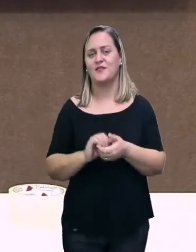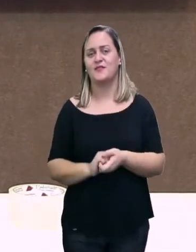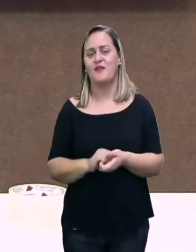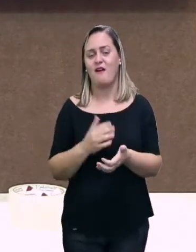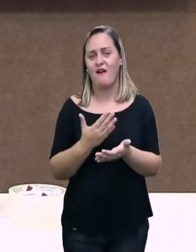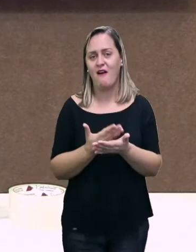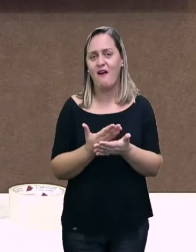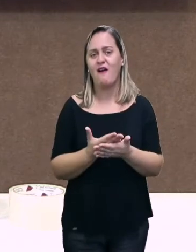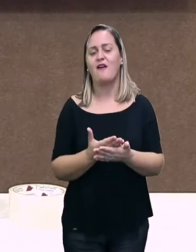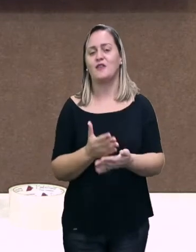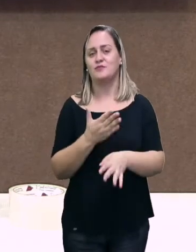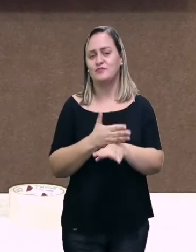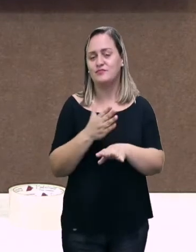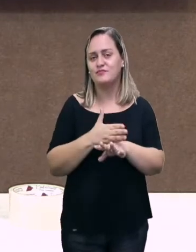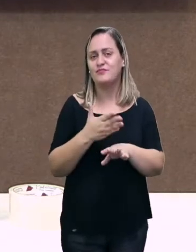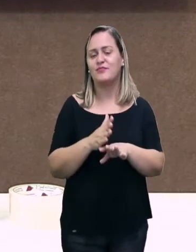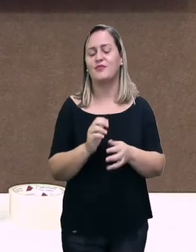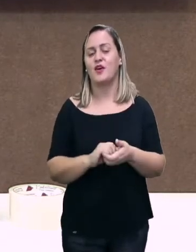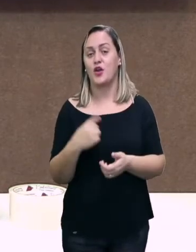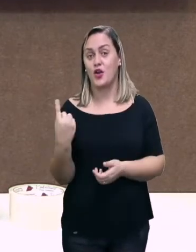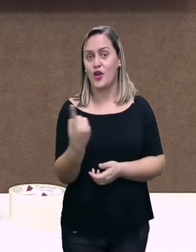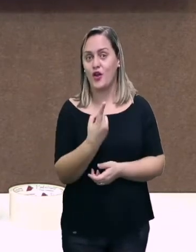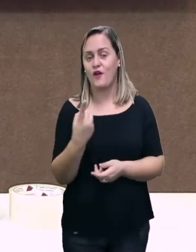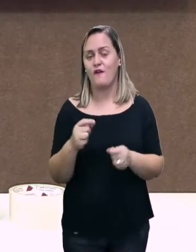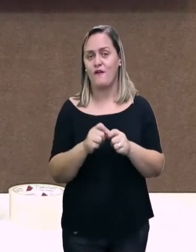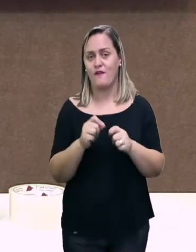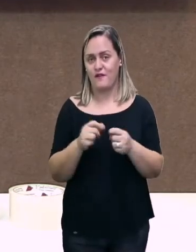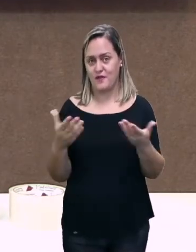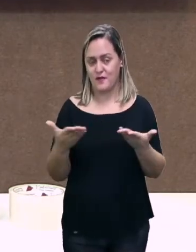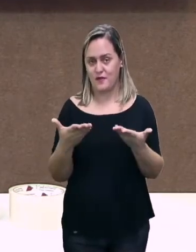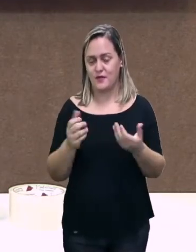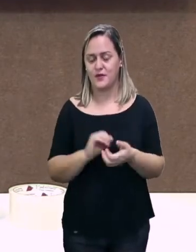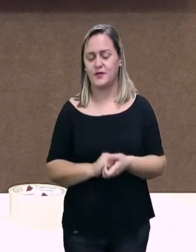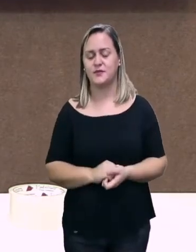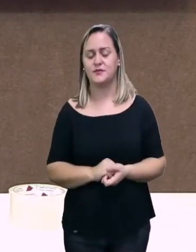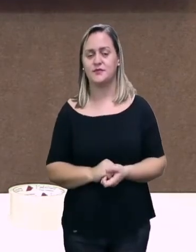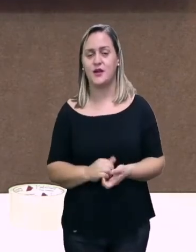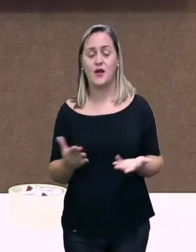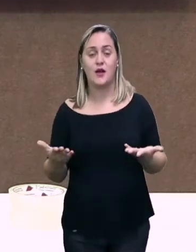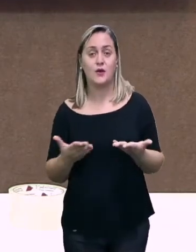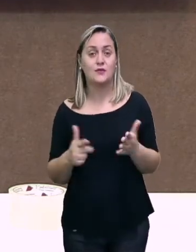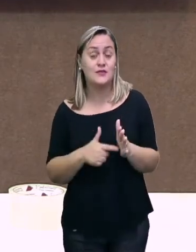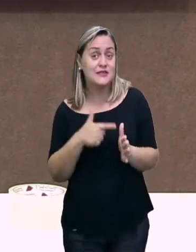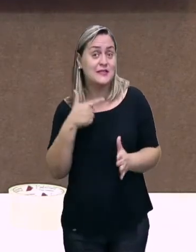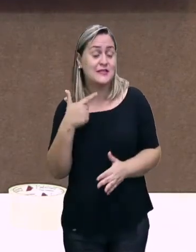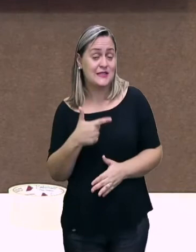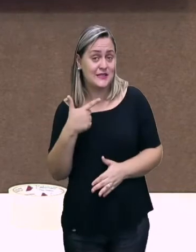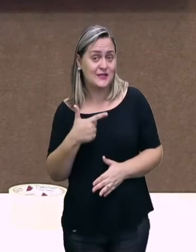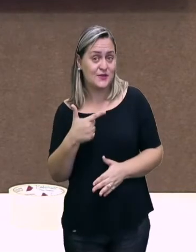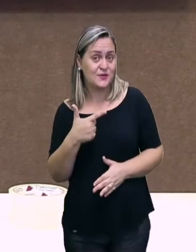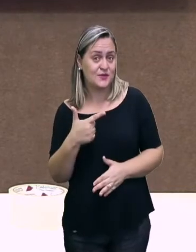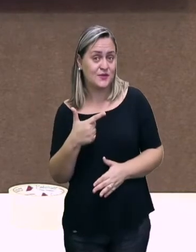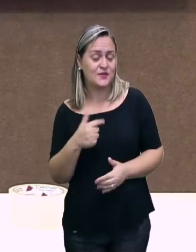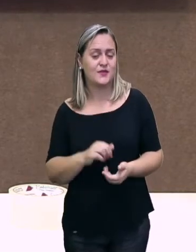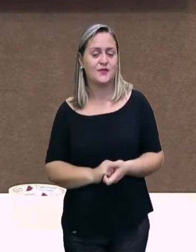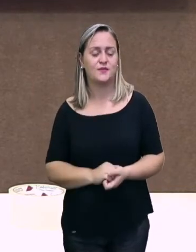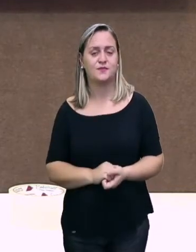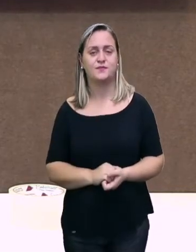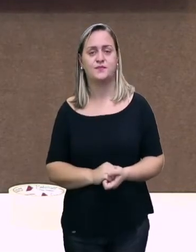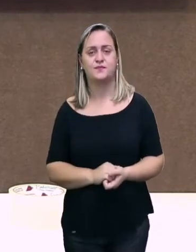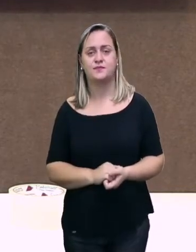Agora, nós vamos para a segunda. A segunda atividade,